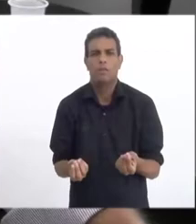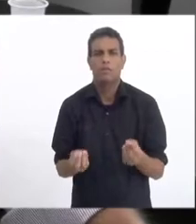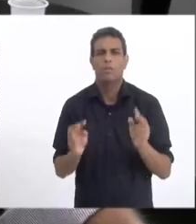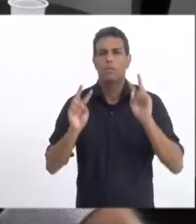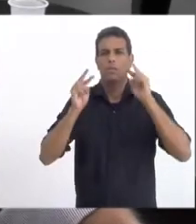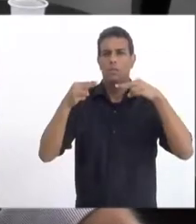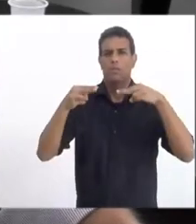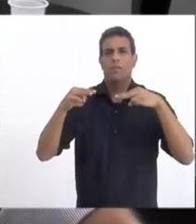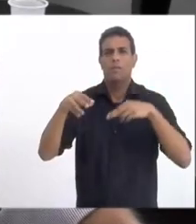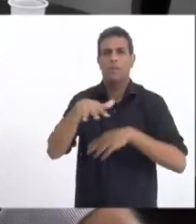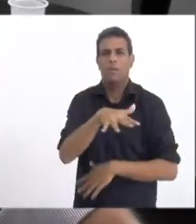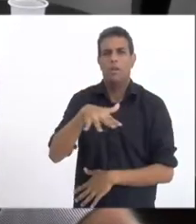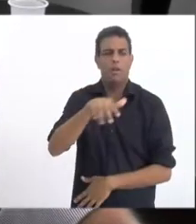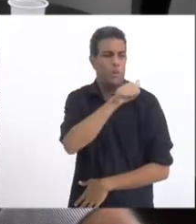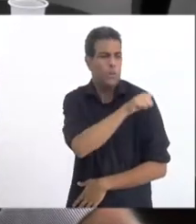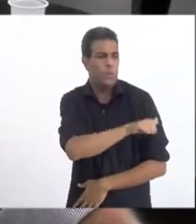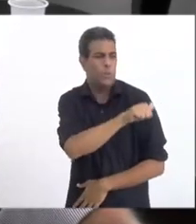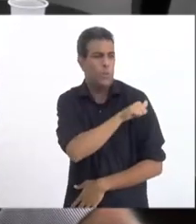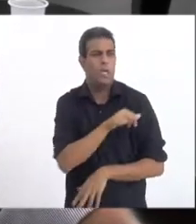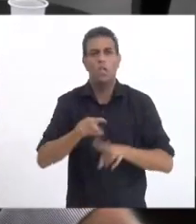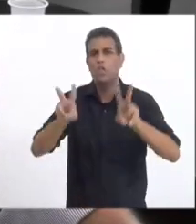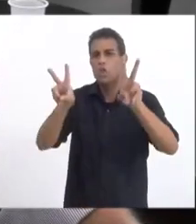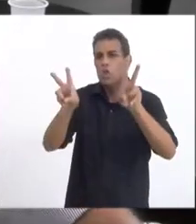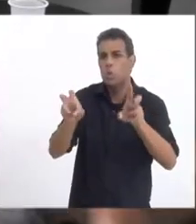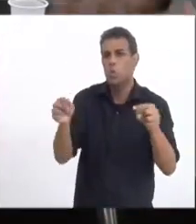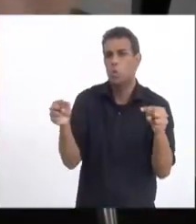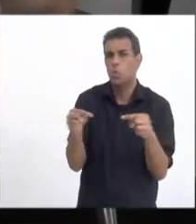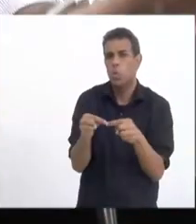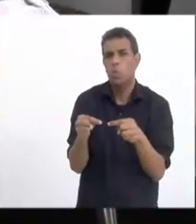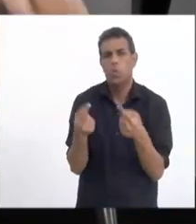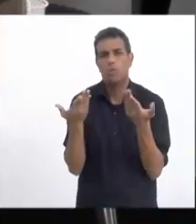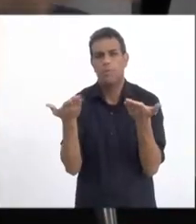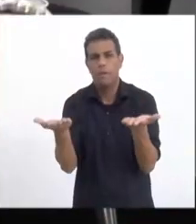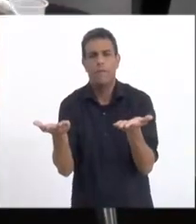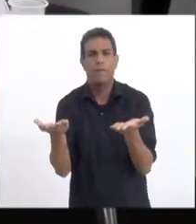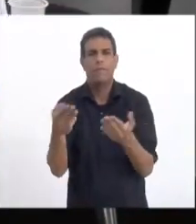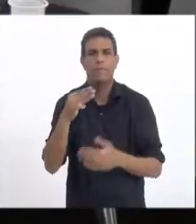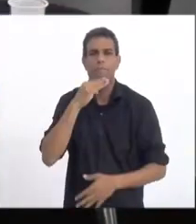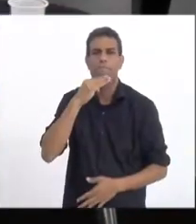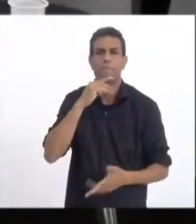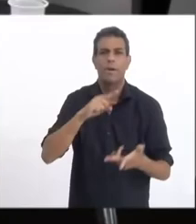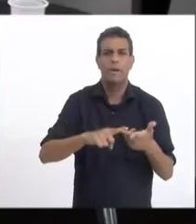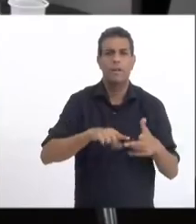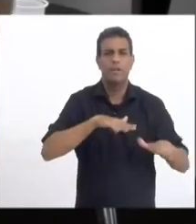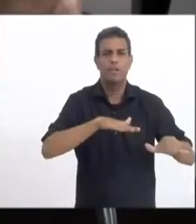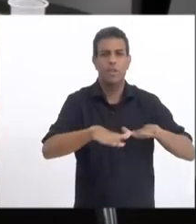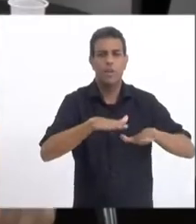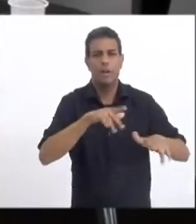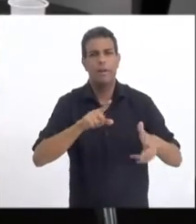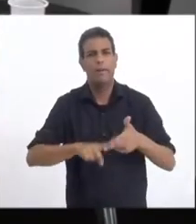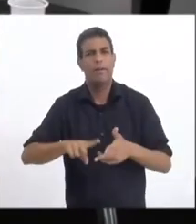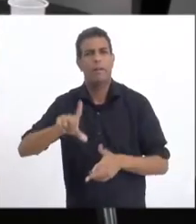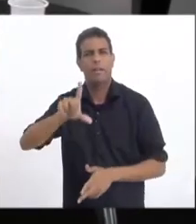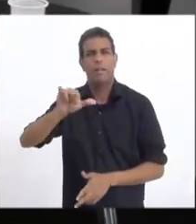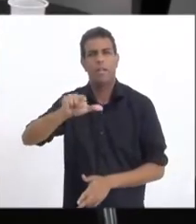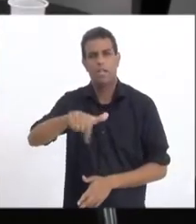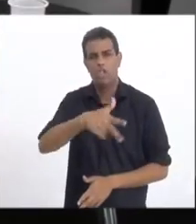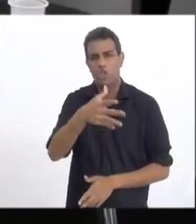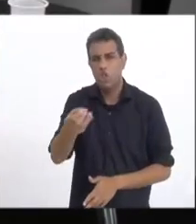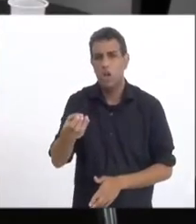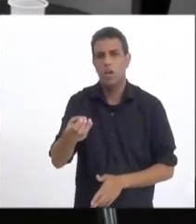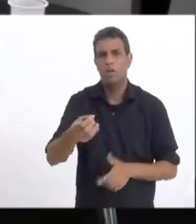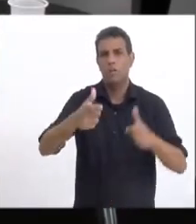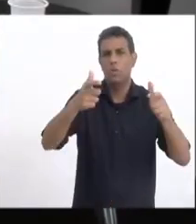estado do Rio de Janeiro sobre o assunto sobre droga. Nós vemos aqui a região de Manguinho, Jacaré, Lixão,